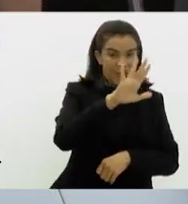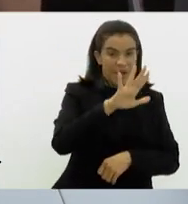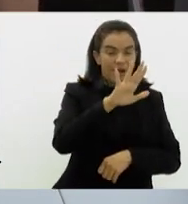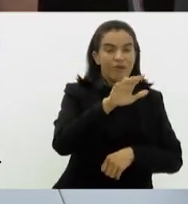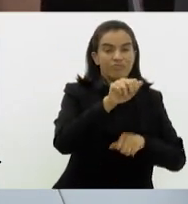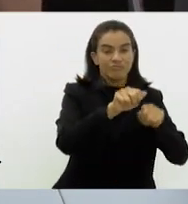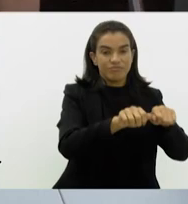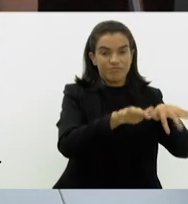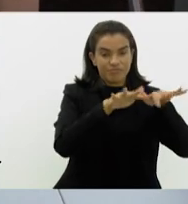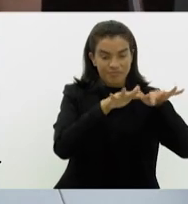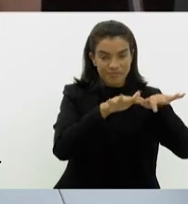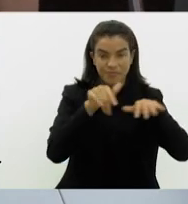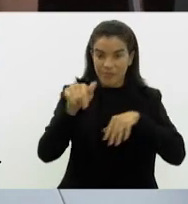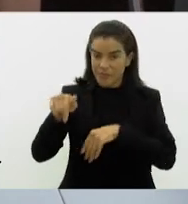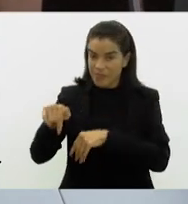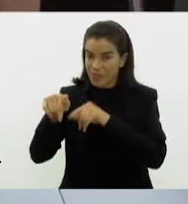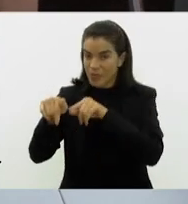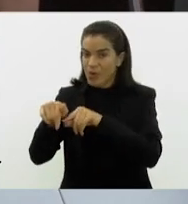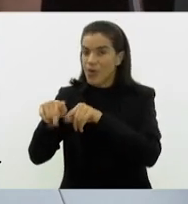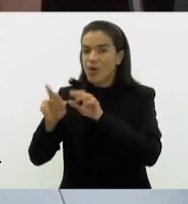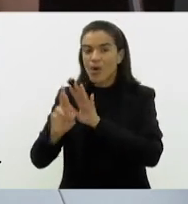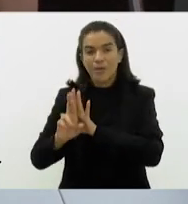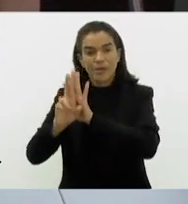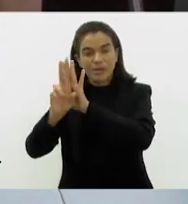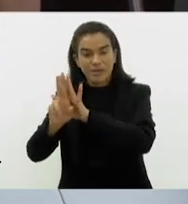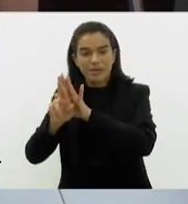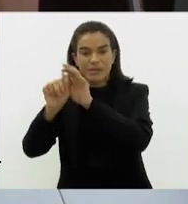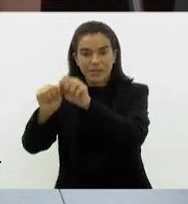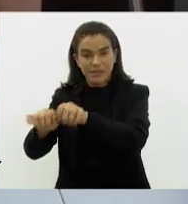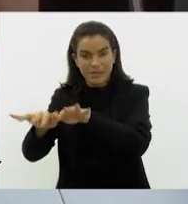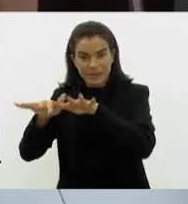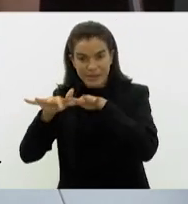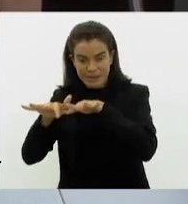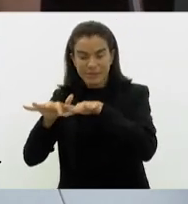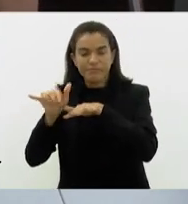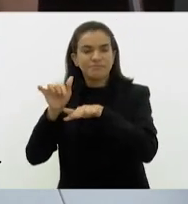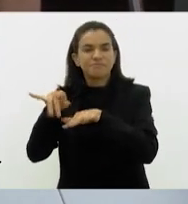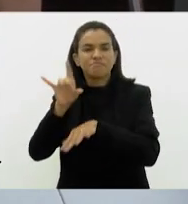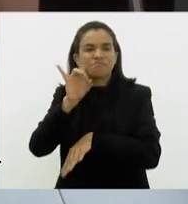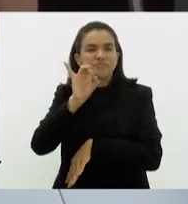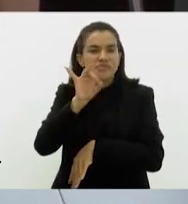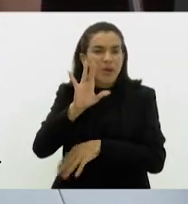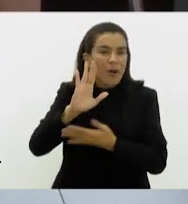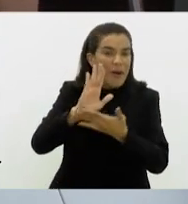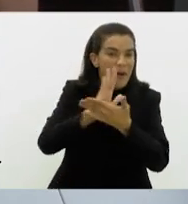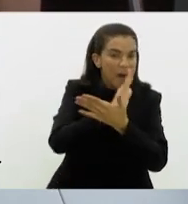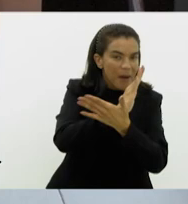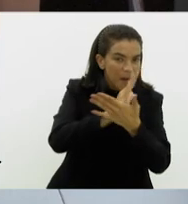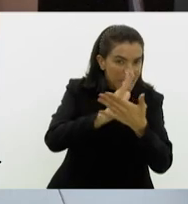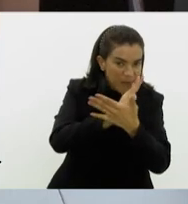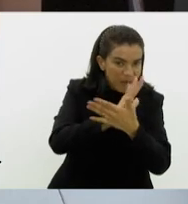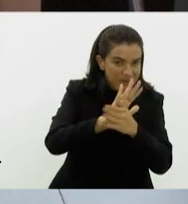um deputado representante da Assembleia. Não, só para citar alguns.